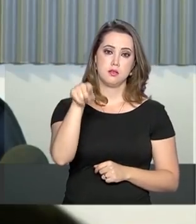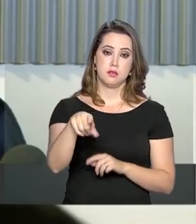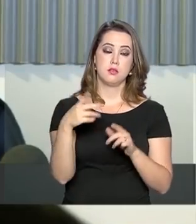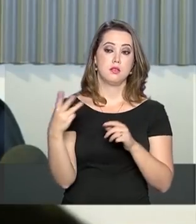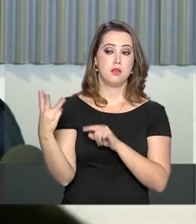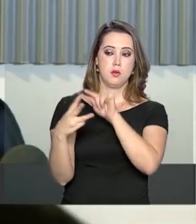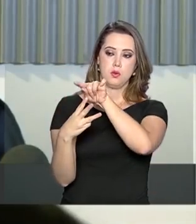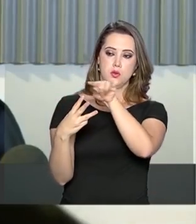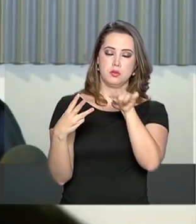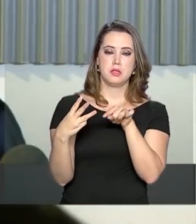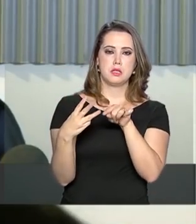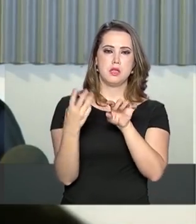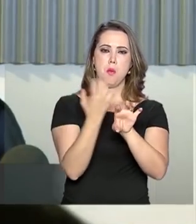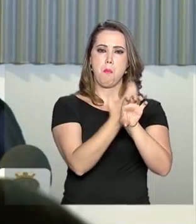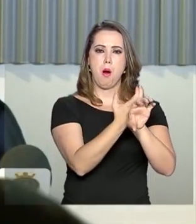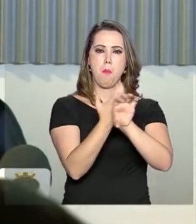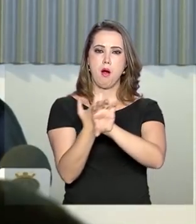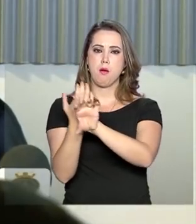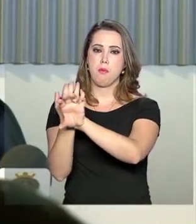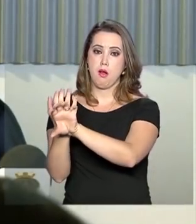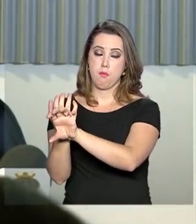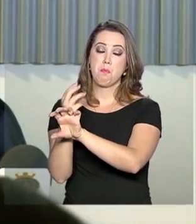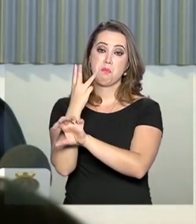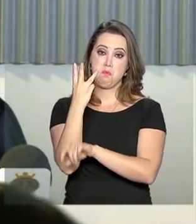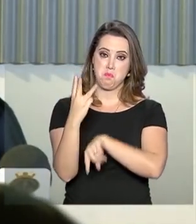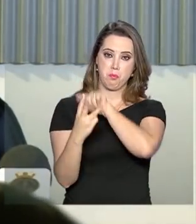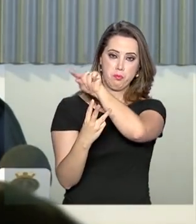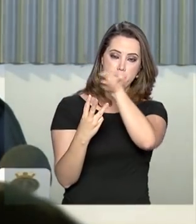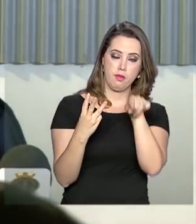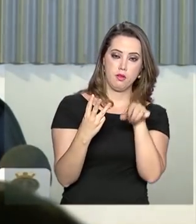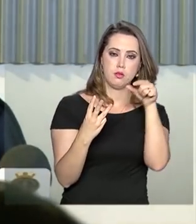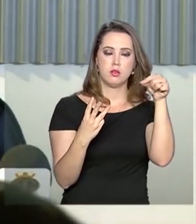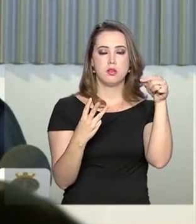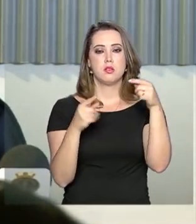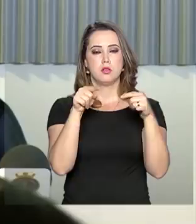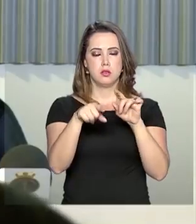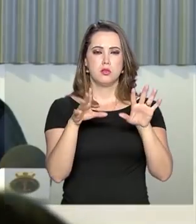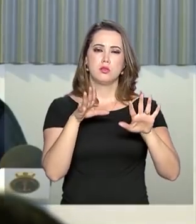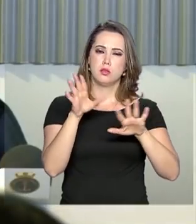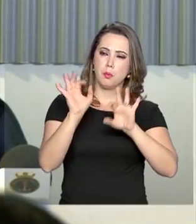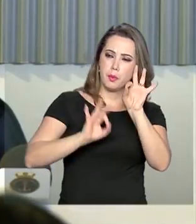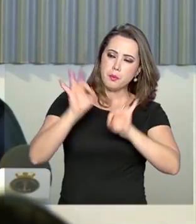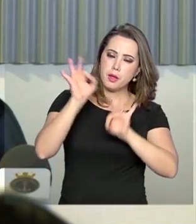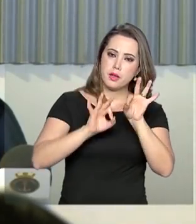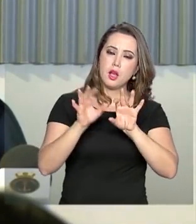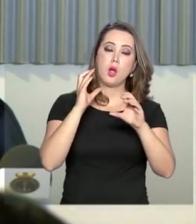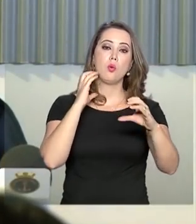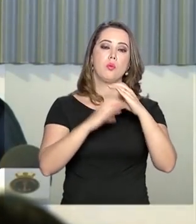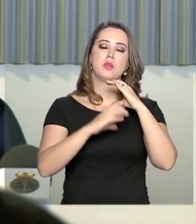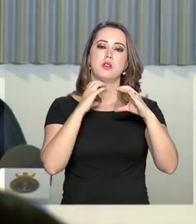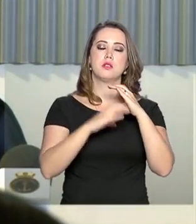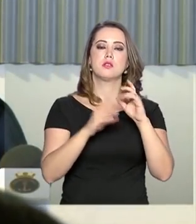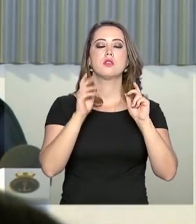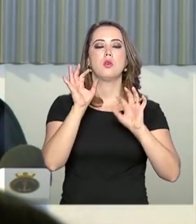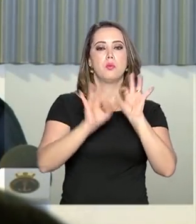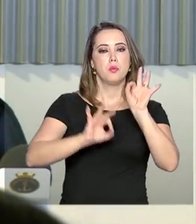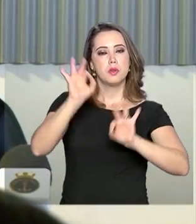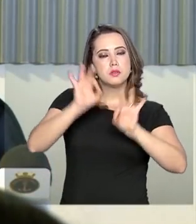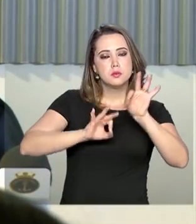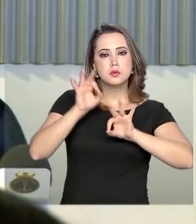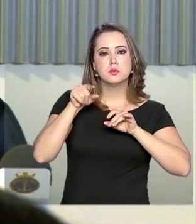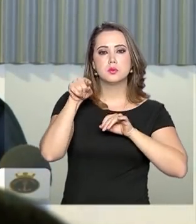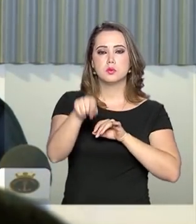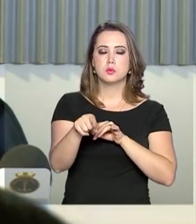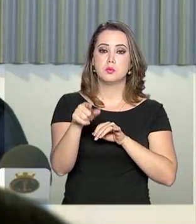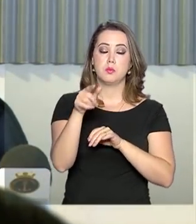Será uma terceira ponte. Nós estamos tentando viabilizar a parte de telecomunicações dedicada especificamente a